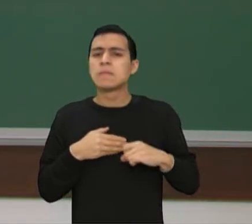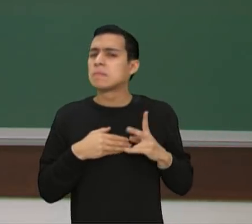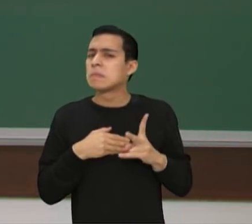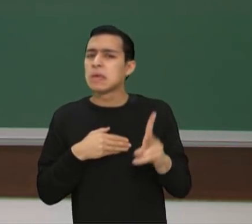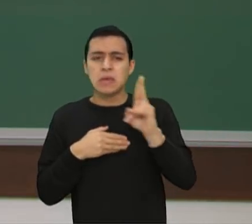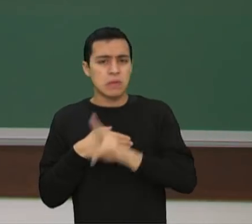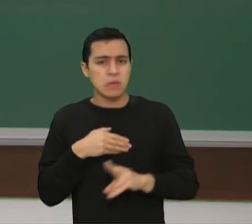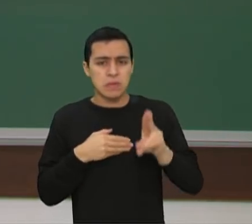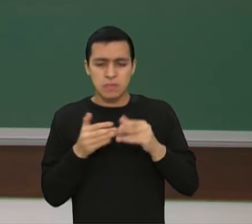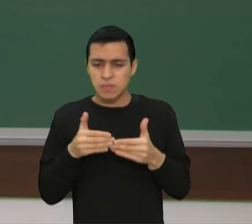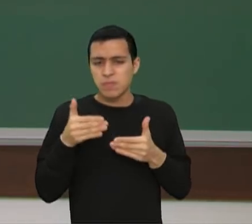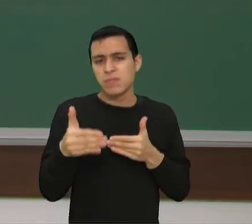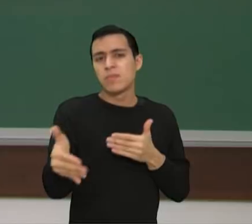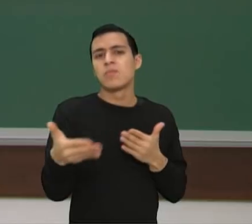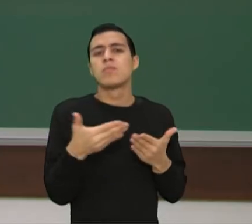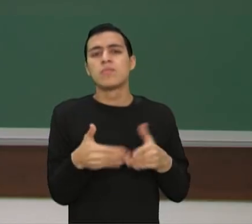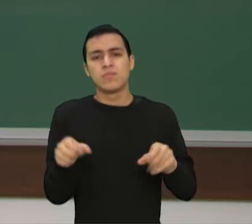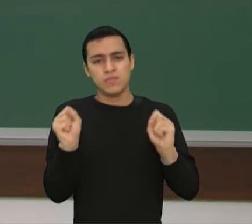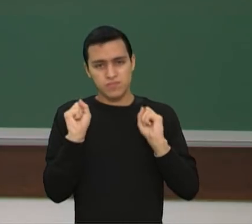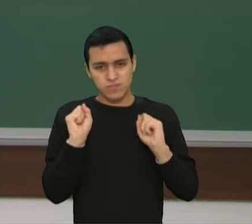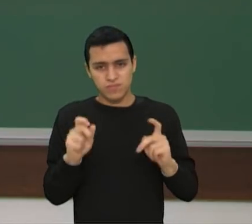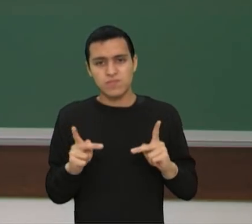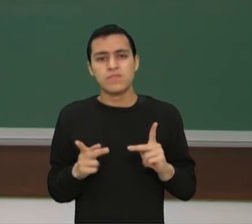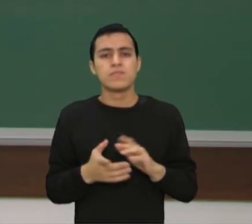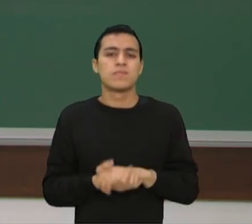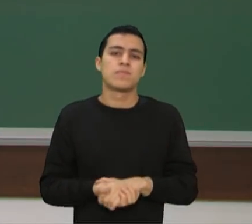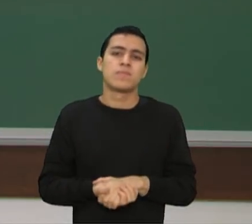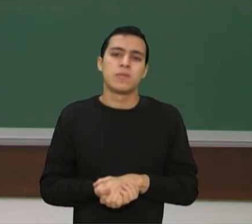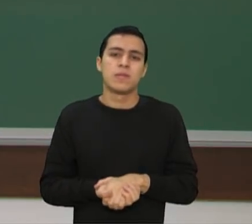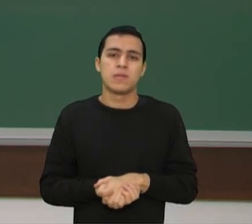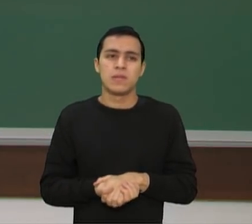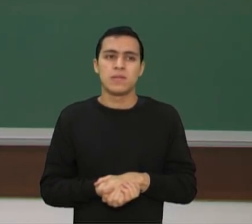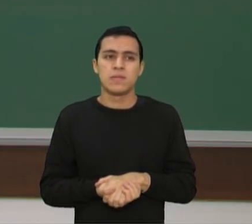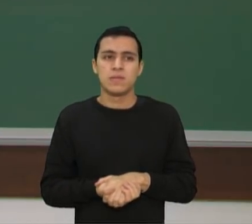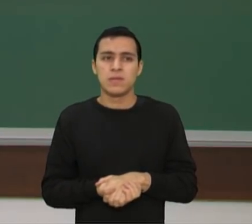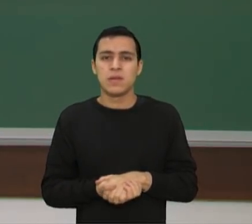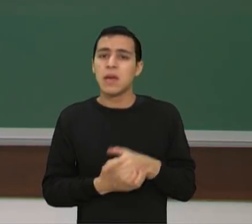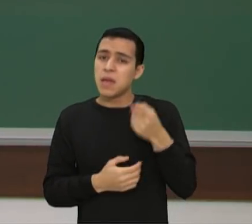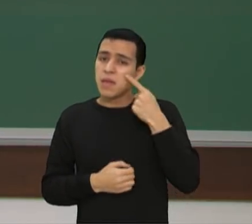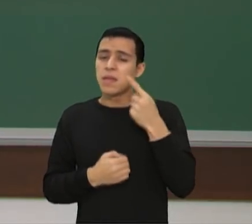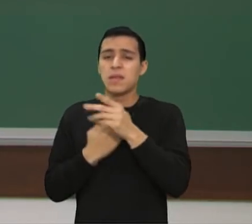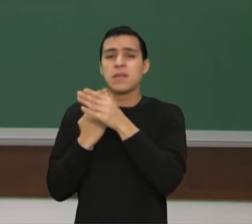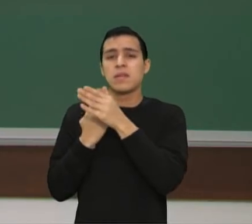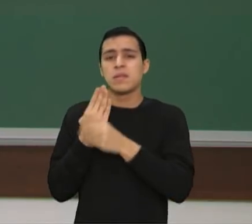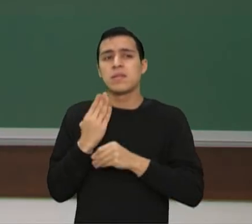usar para essas próximas aulas que a gente vai aprender aí. Ok? Aqui